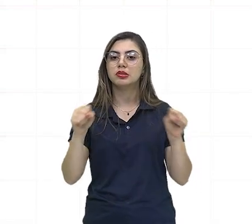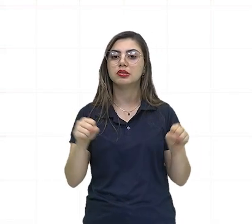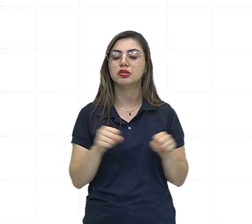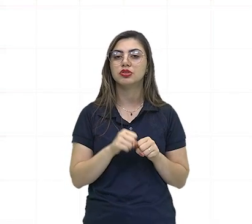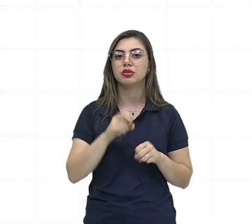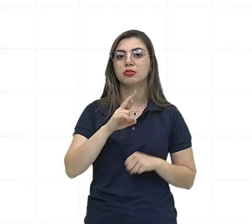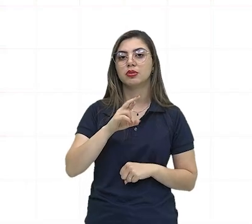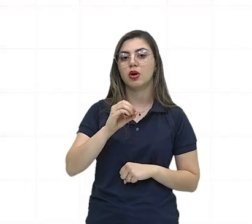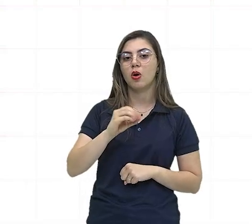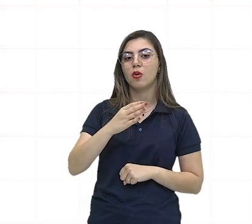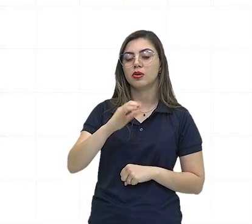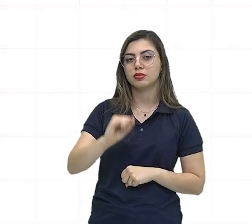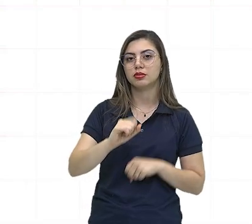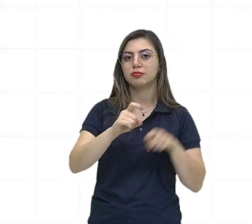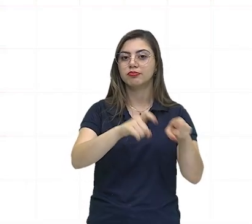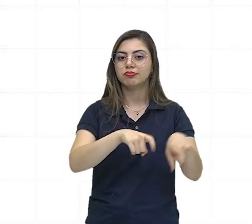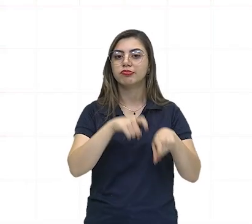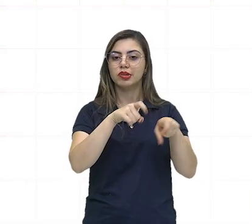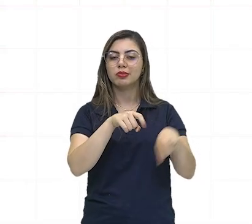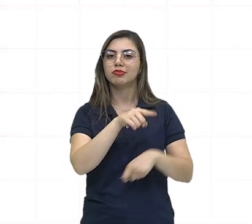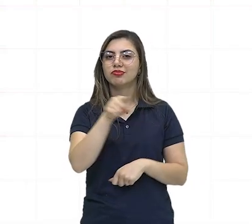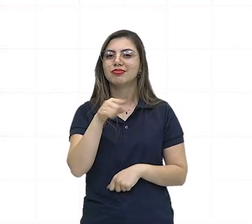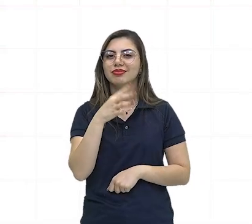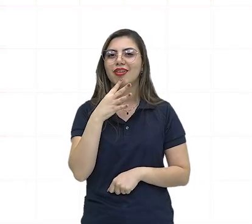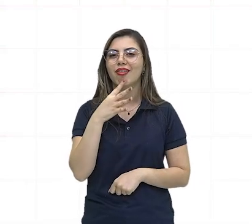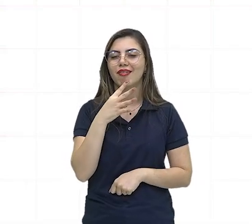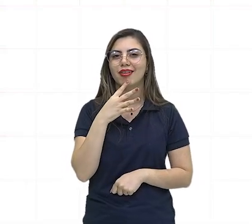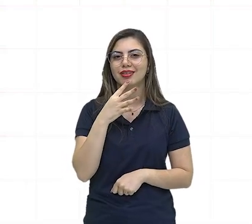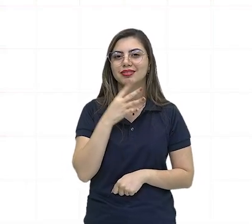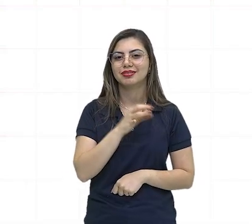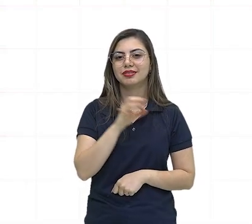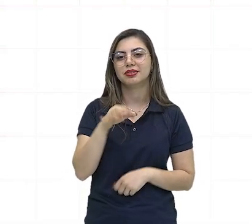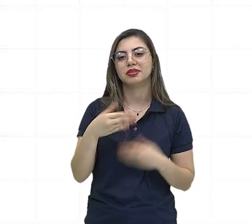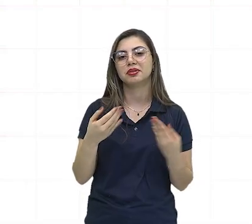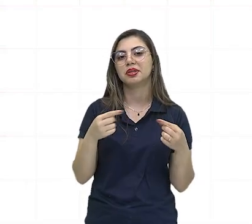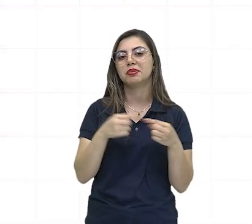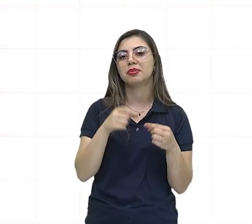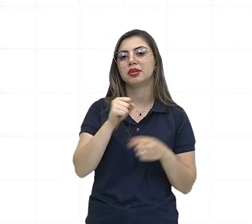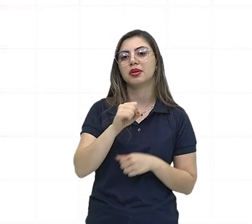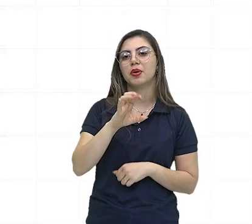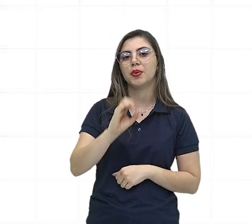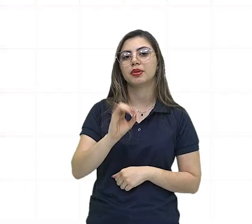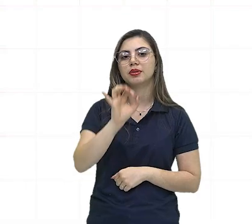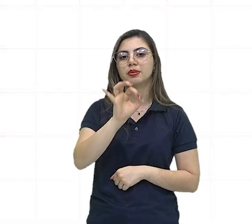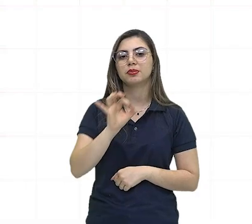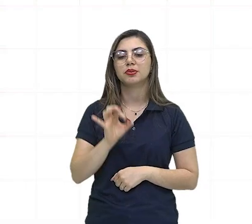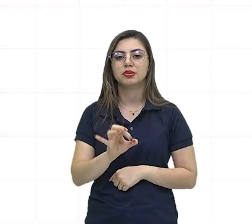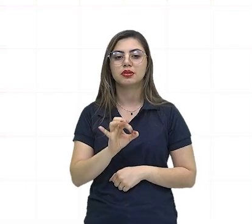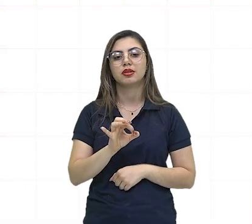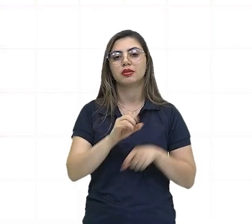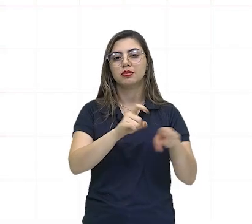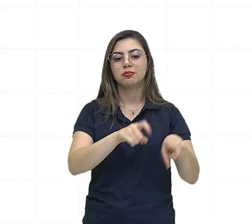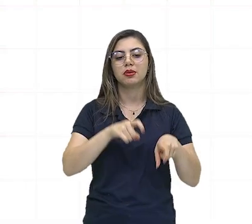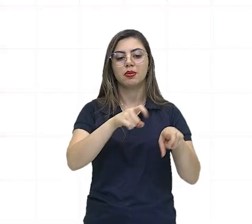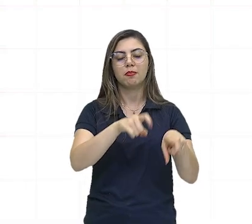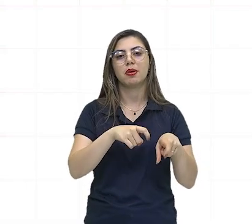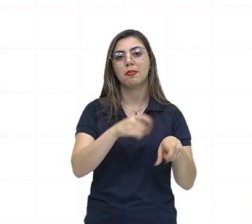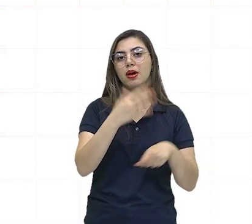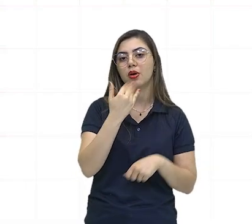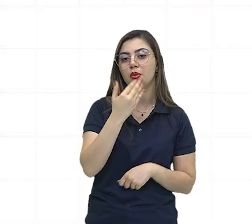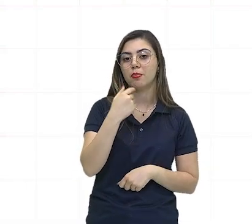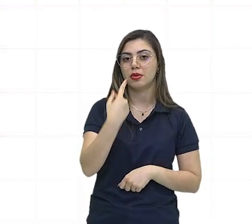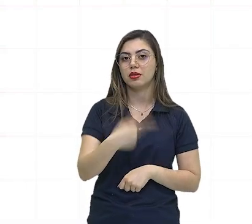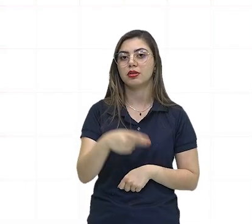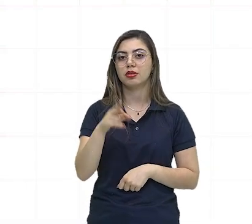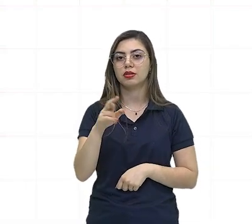podem conhecer bastante, né? Que corresponde a 80% da produção de alimento total